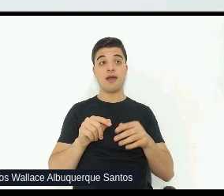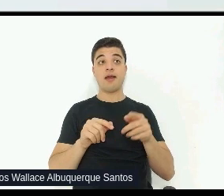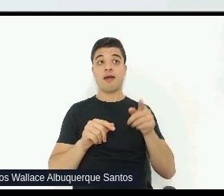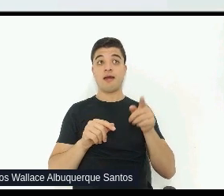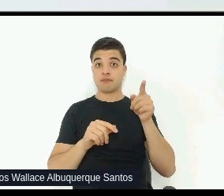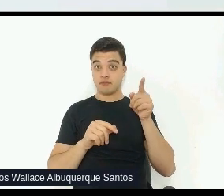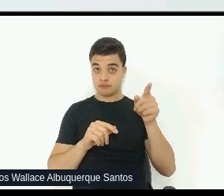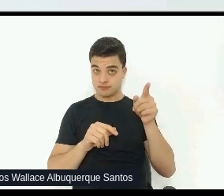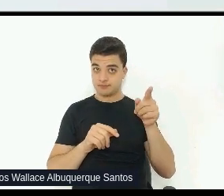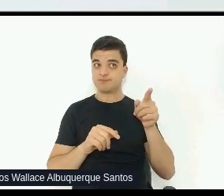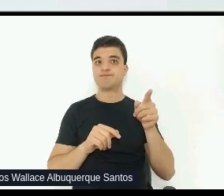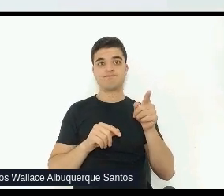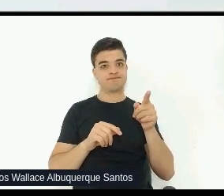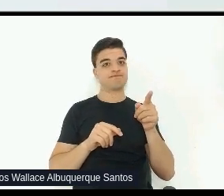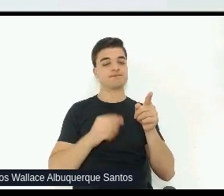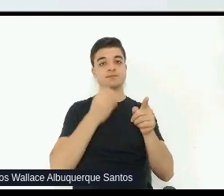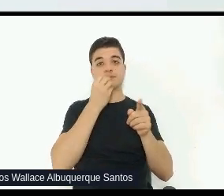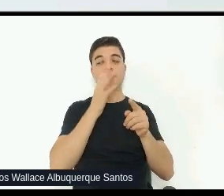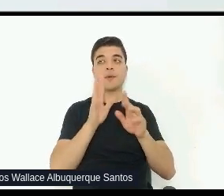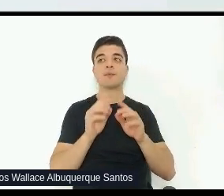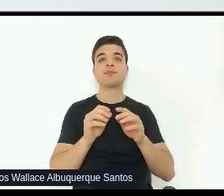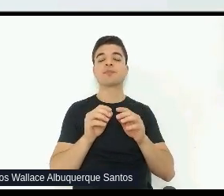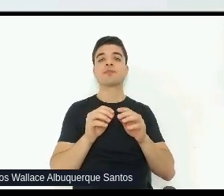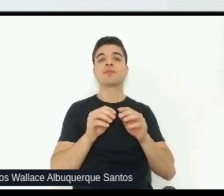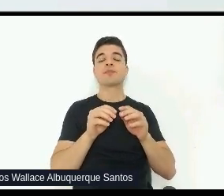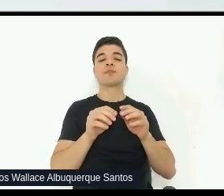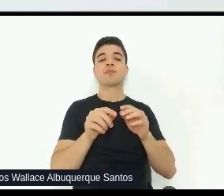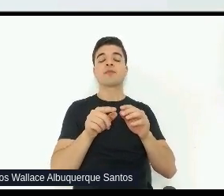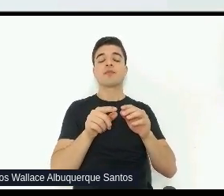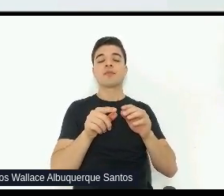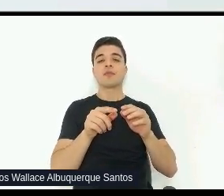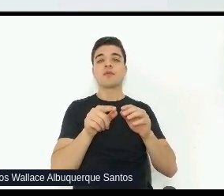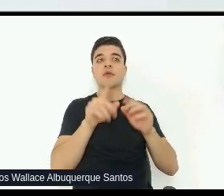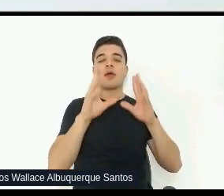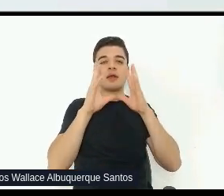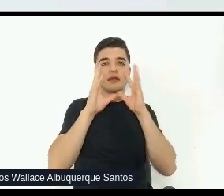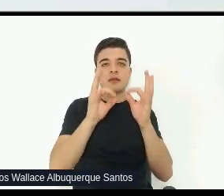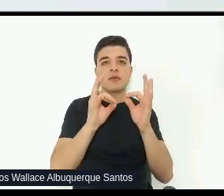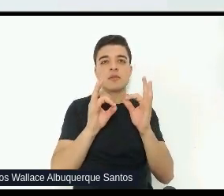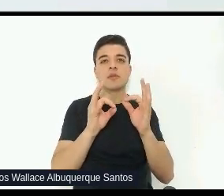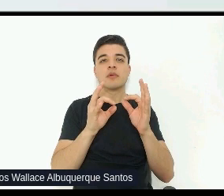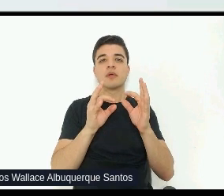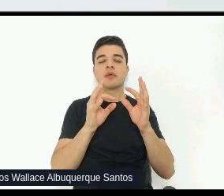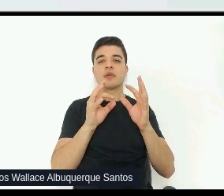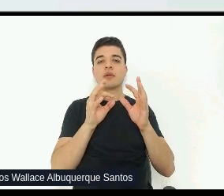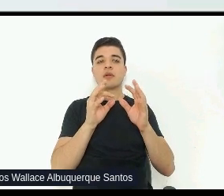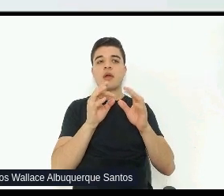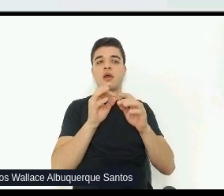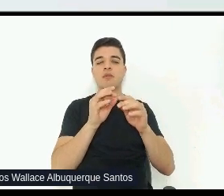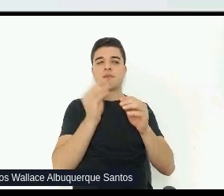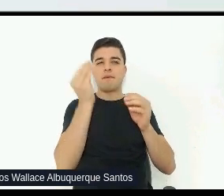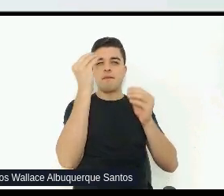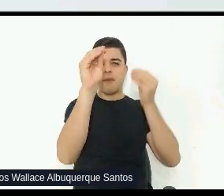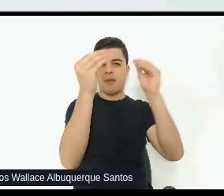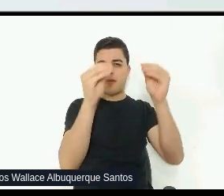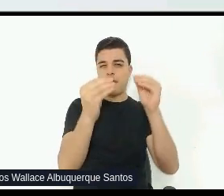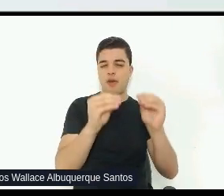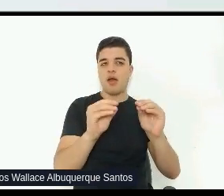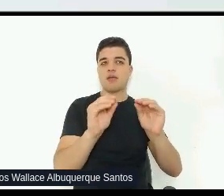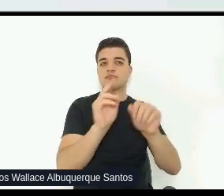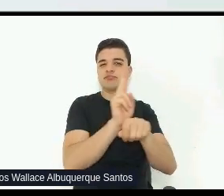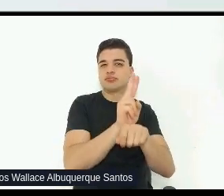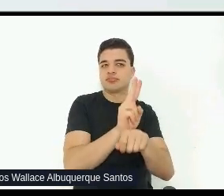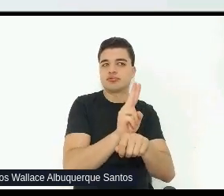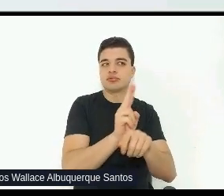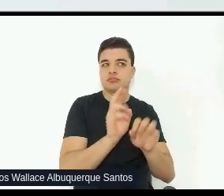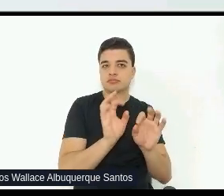uma previsibilidade e consistência para o usuário, cada vez menos ele fica confuso. Né, ele vai conseguir navegar de forma mais